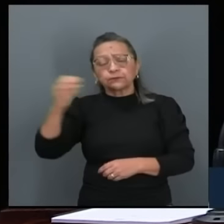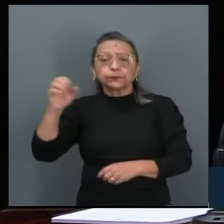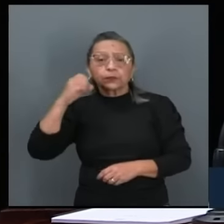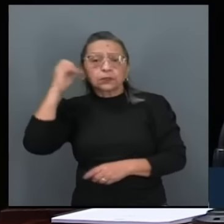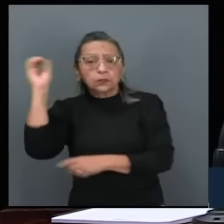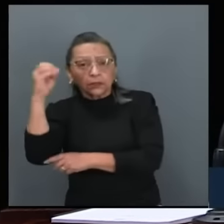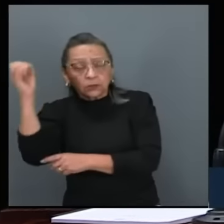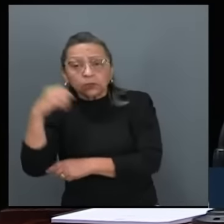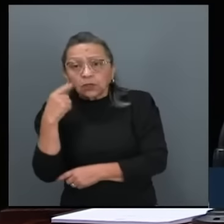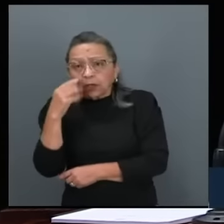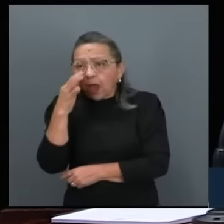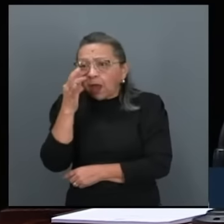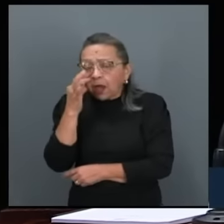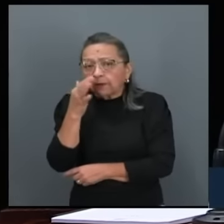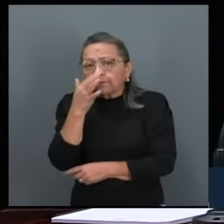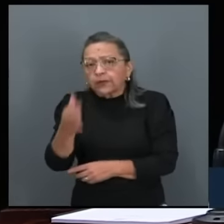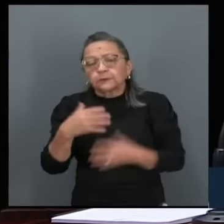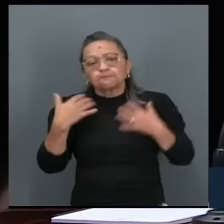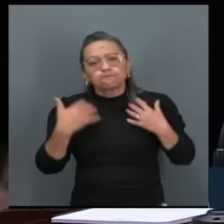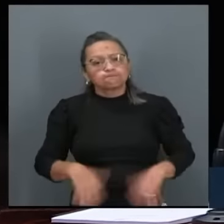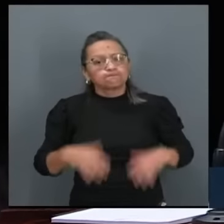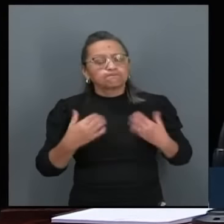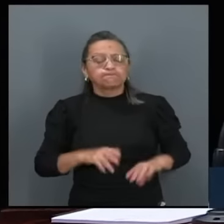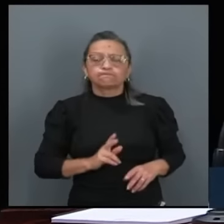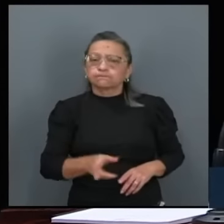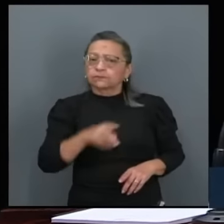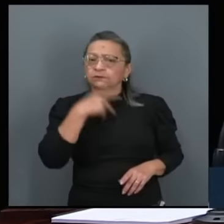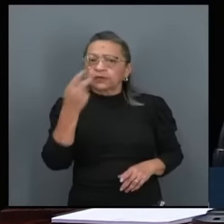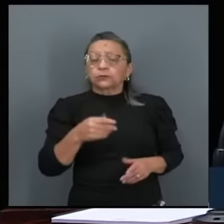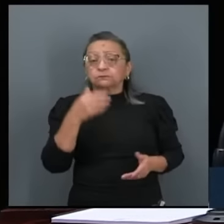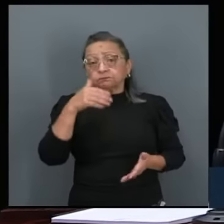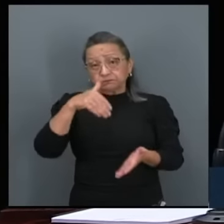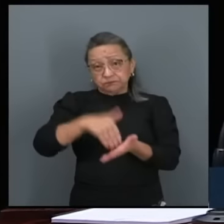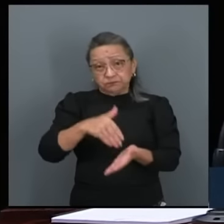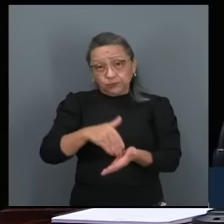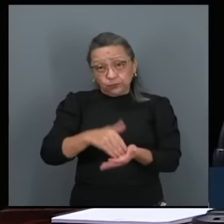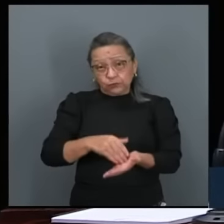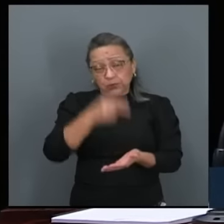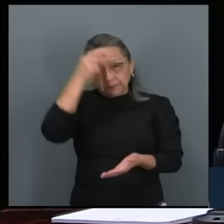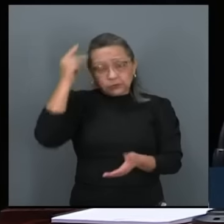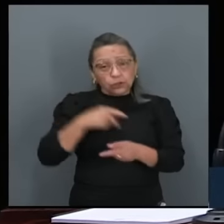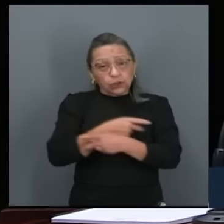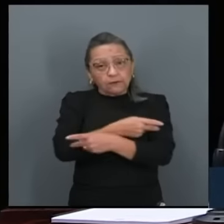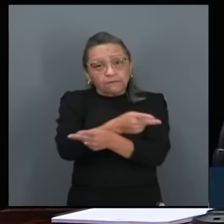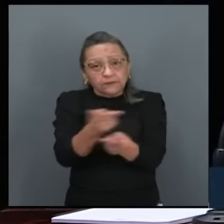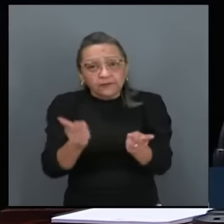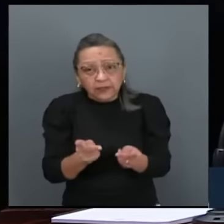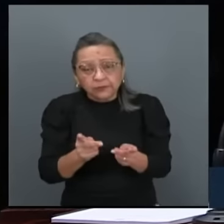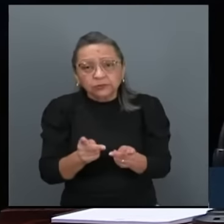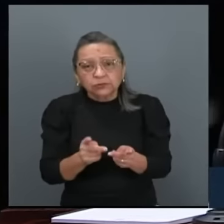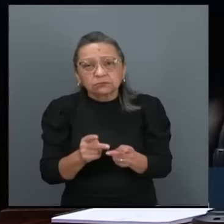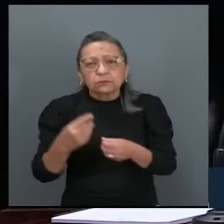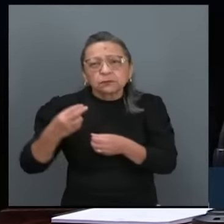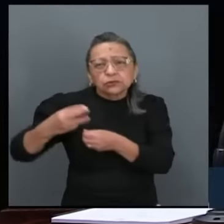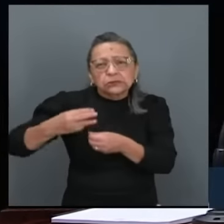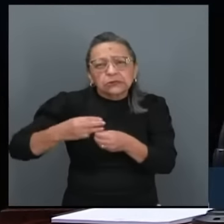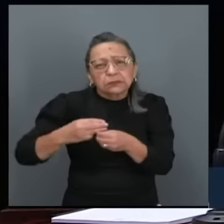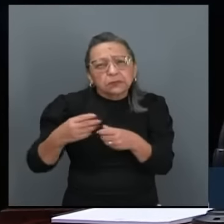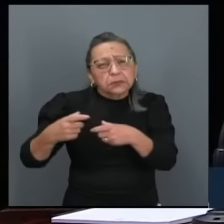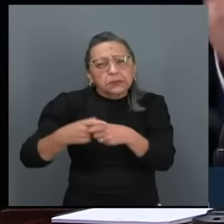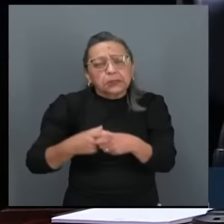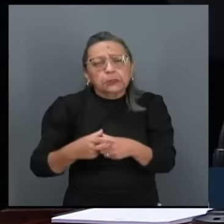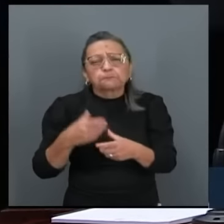desespero. Eu sempre dou exemplo desse último que nós visitamos, no interior de Roca Salles. Fomos ali ao